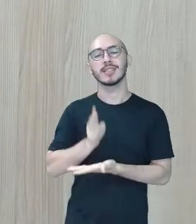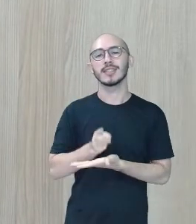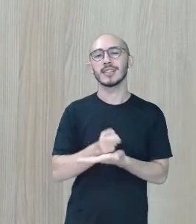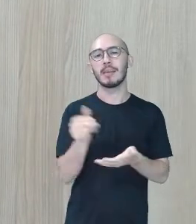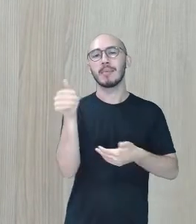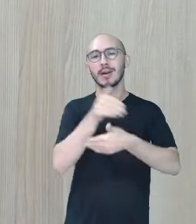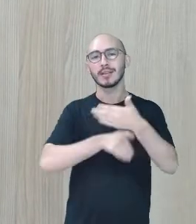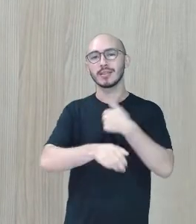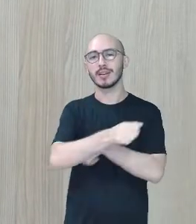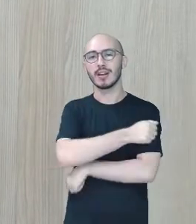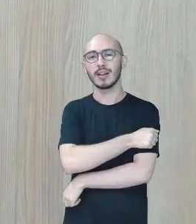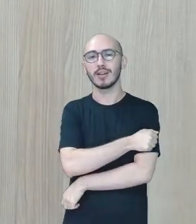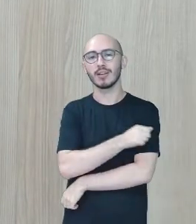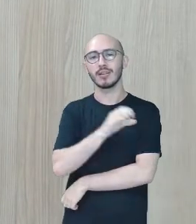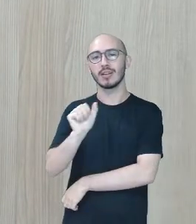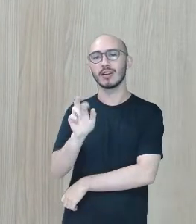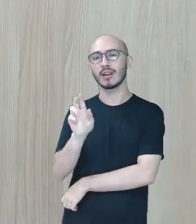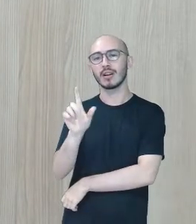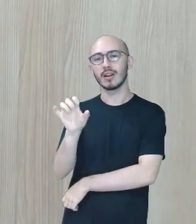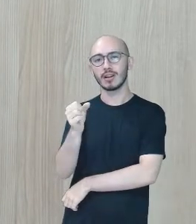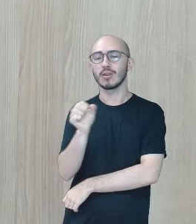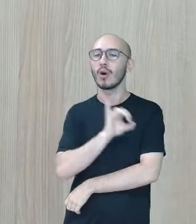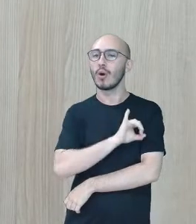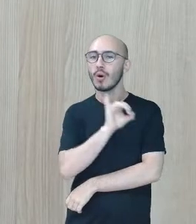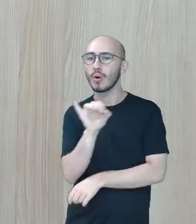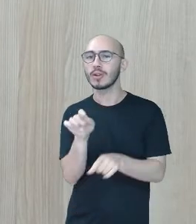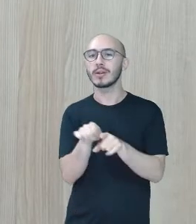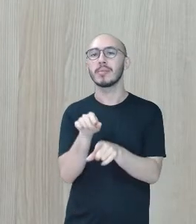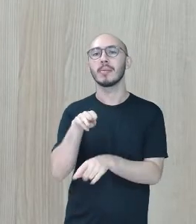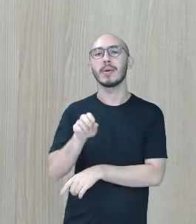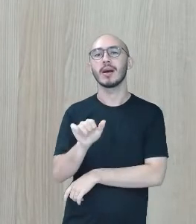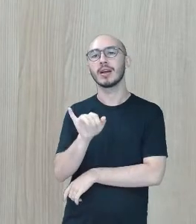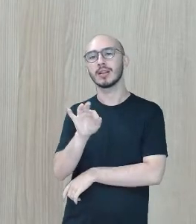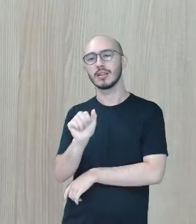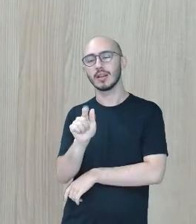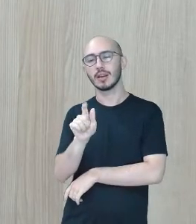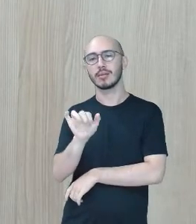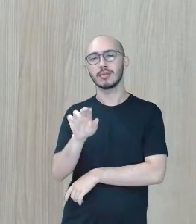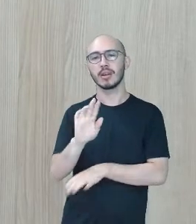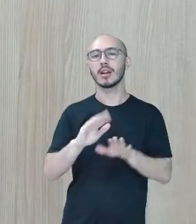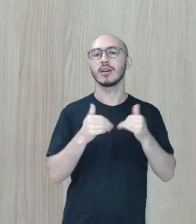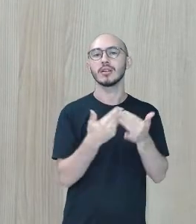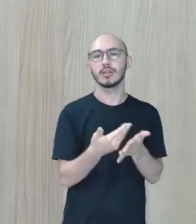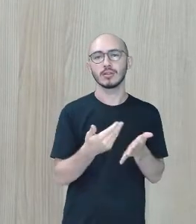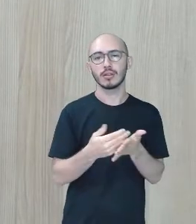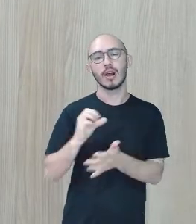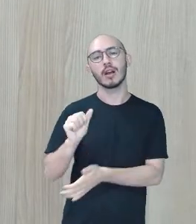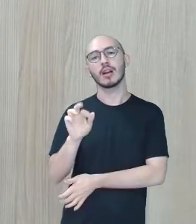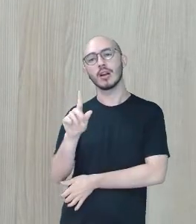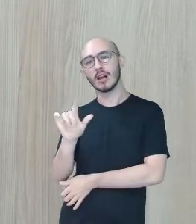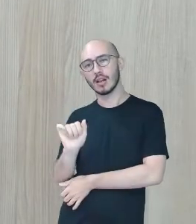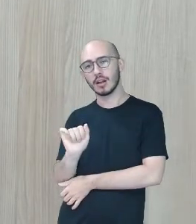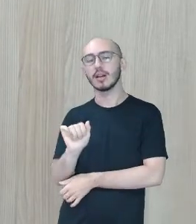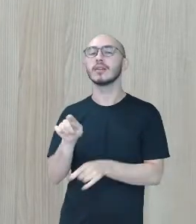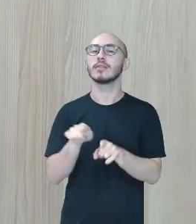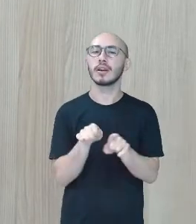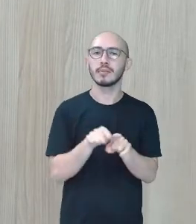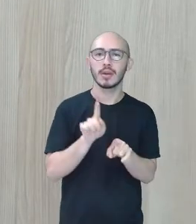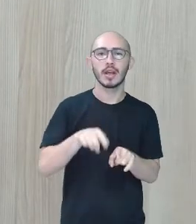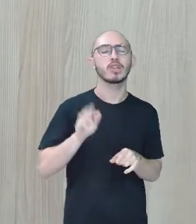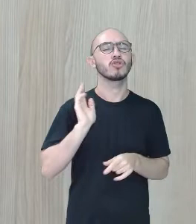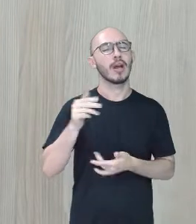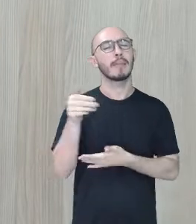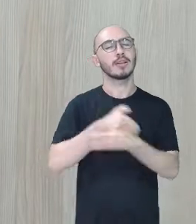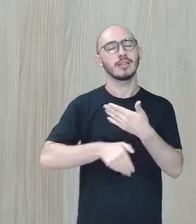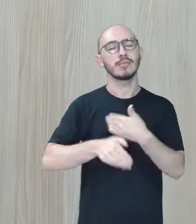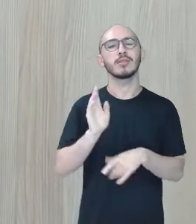O Carlos deu um oi, a Maria Gabriela é da Escola Municipal Carla Patrícia, seja bem-vinda mais uma vez. Maria também já veio em outras